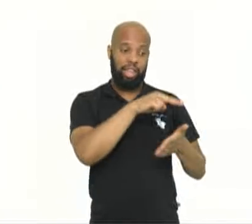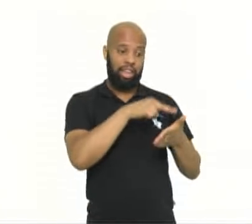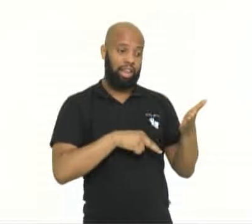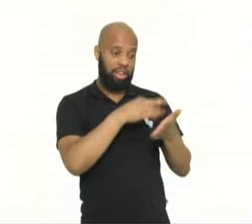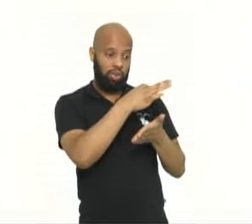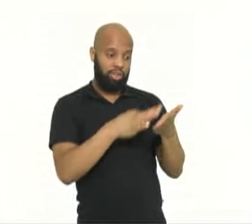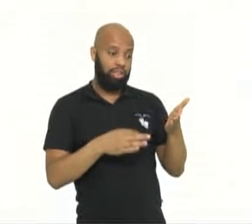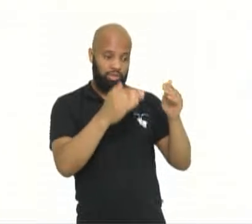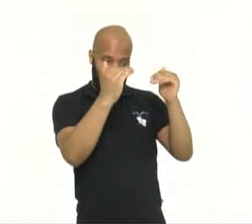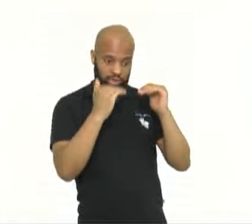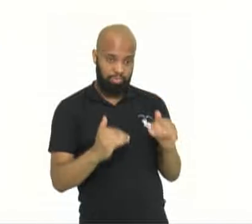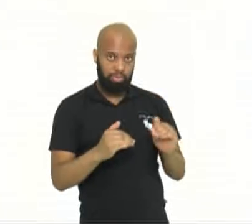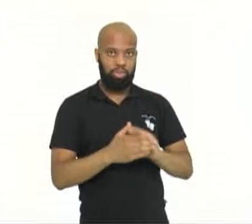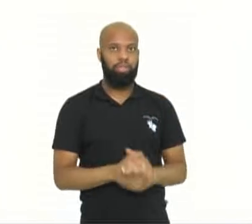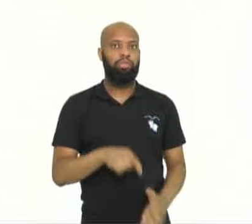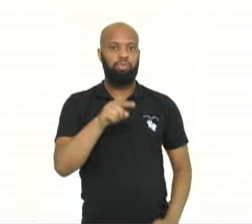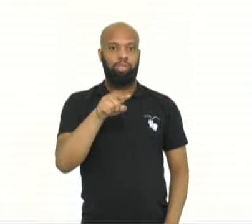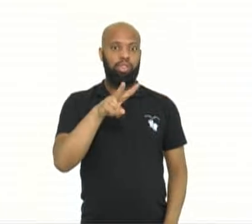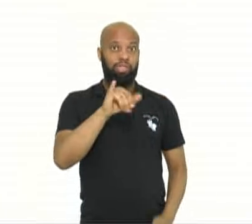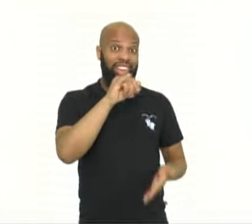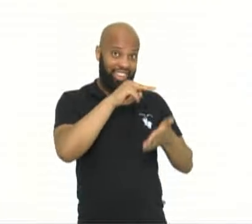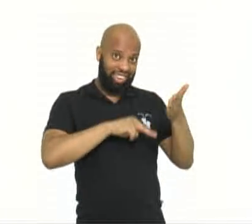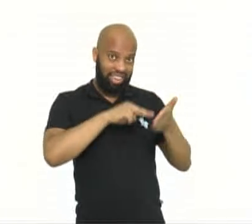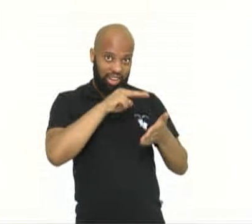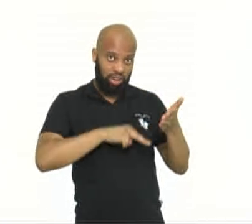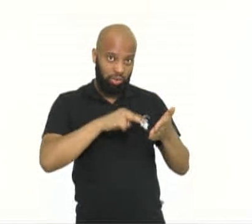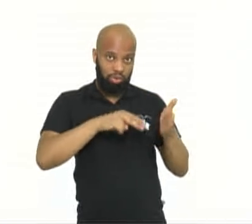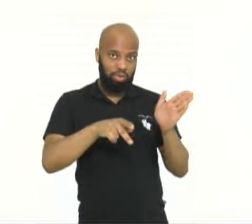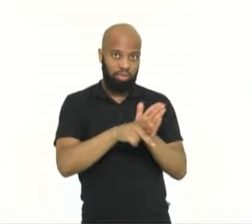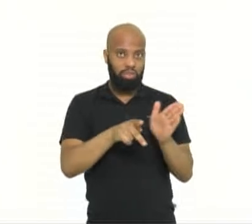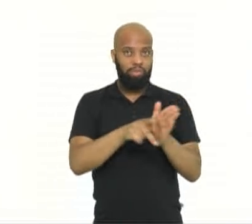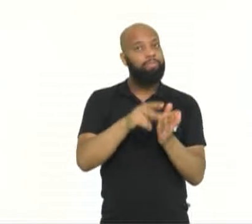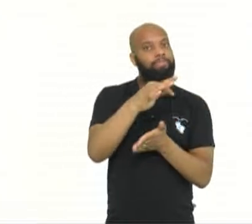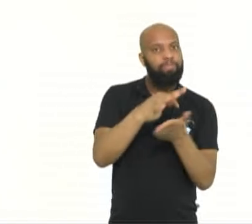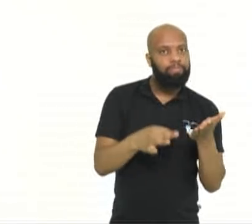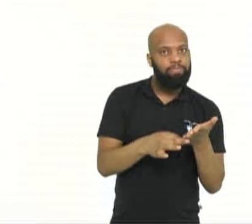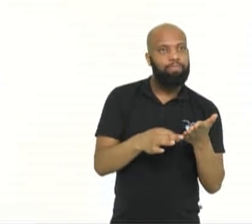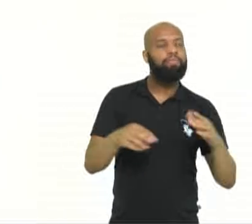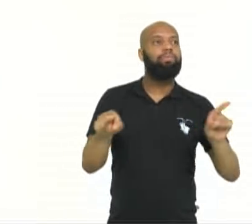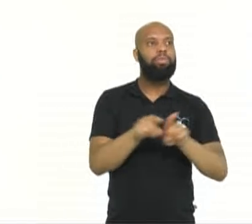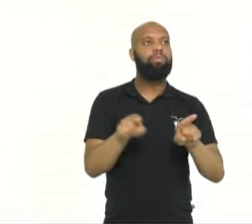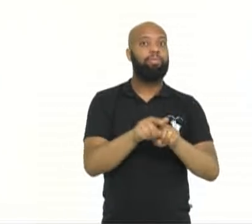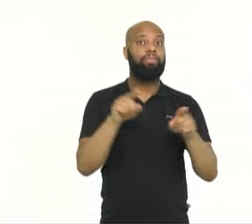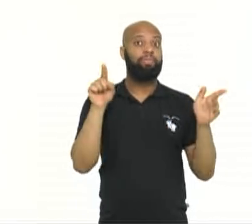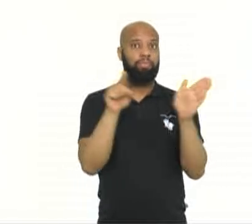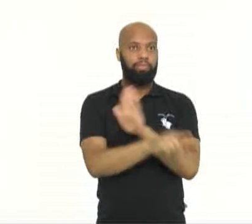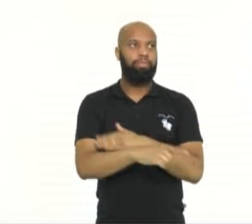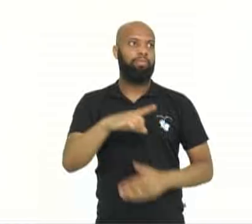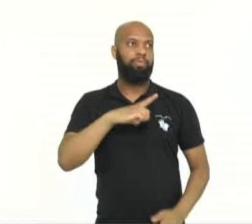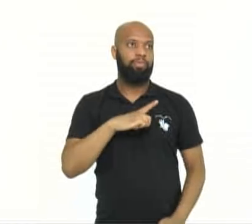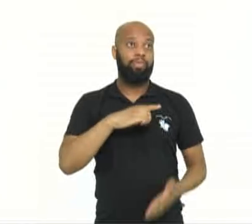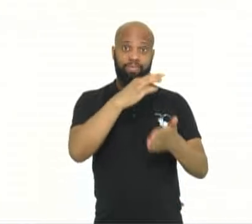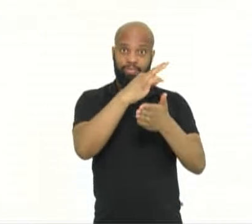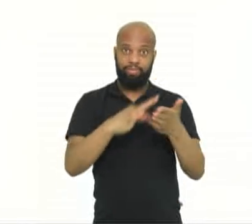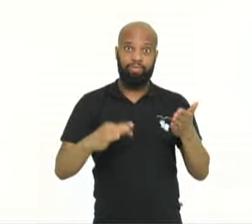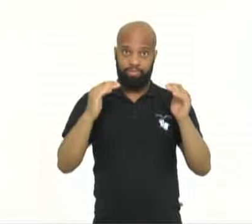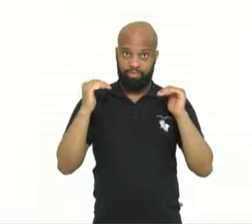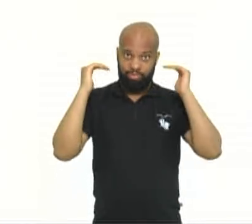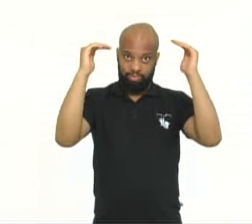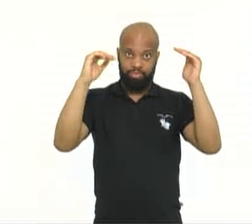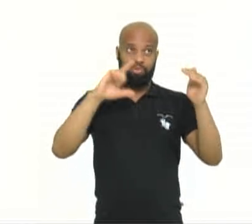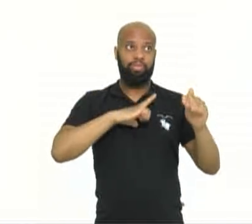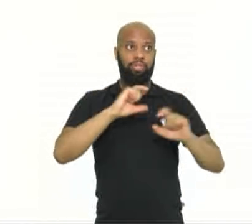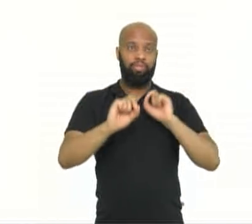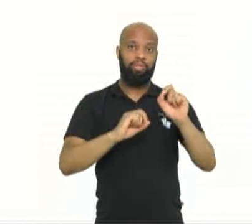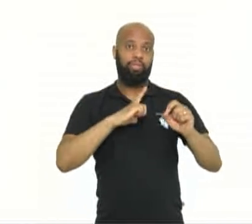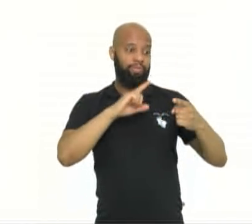trecho abaixo, né? Você vai fazer a leitura então do trecho e aqui eu vou para a pergunta. No trecho acima, temos